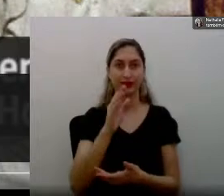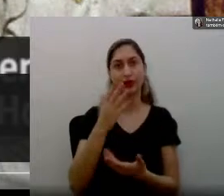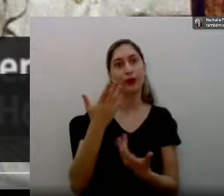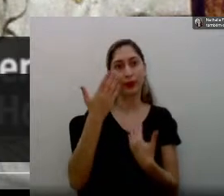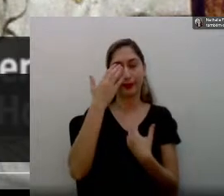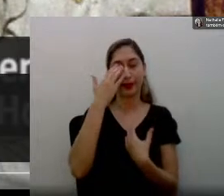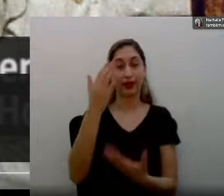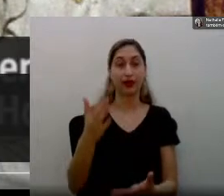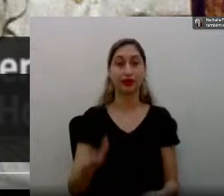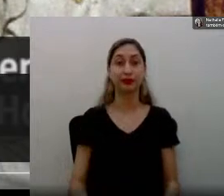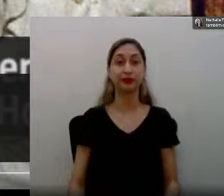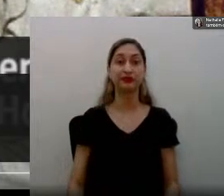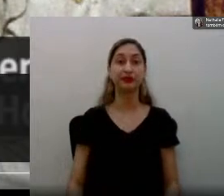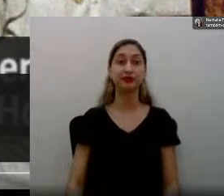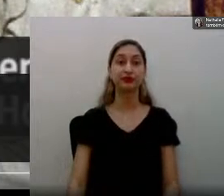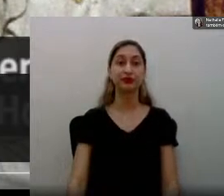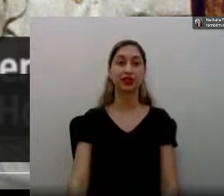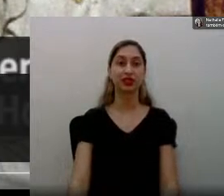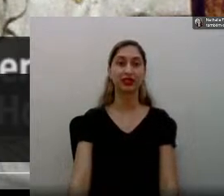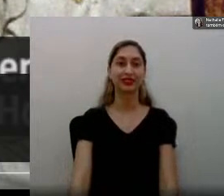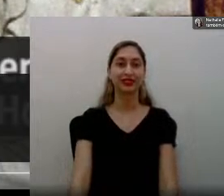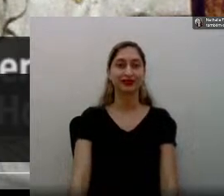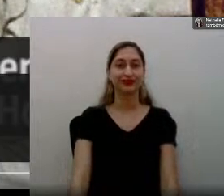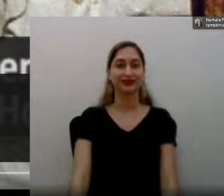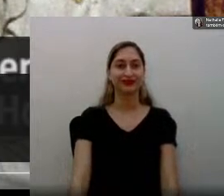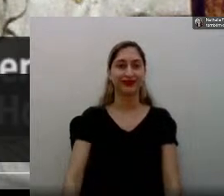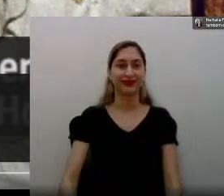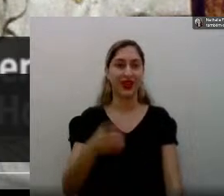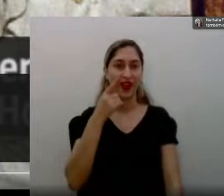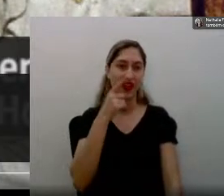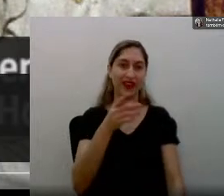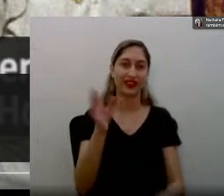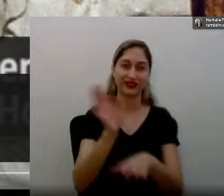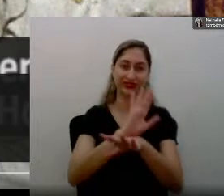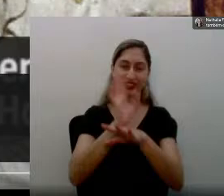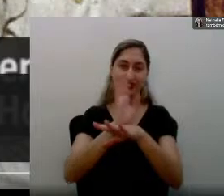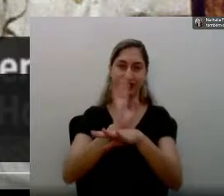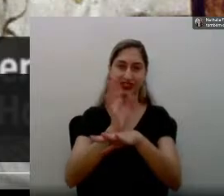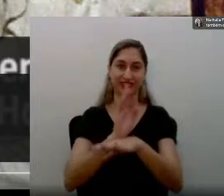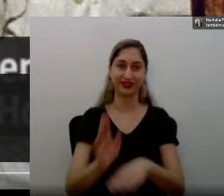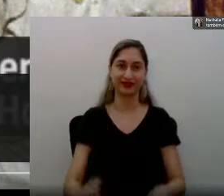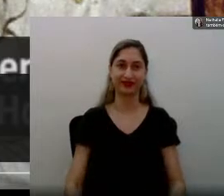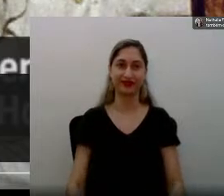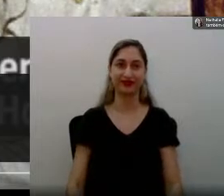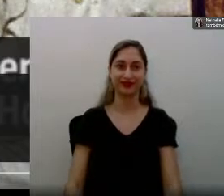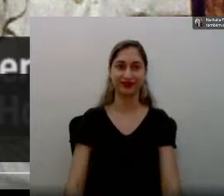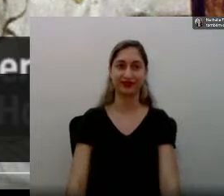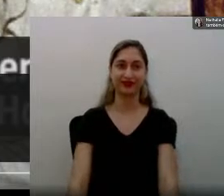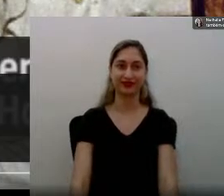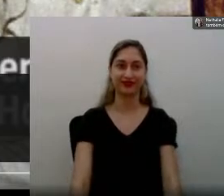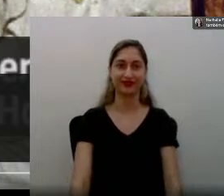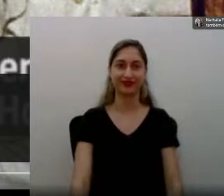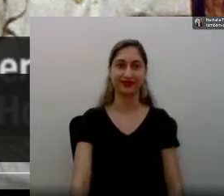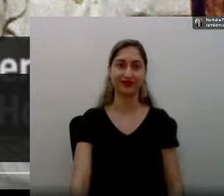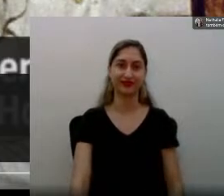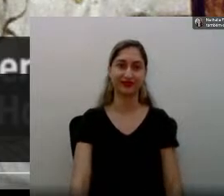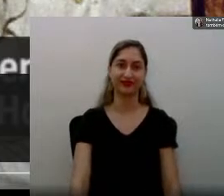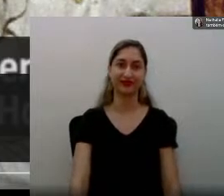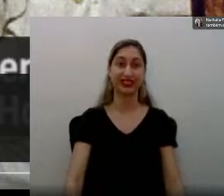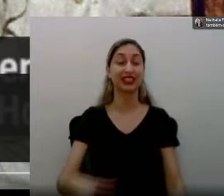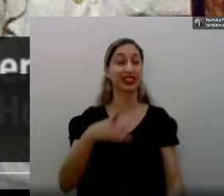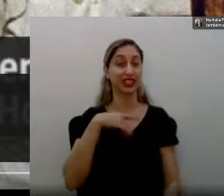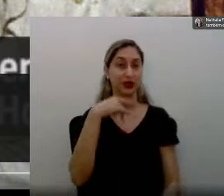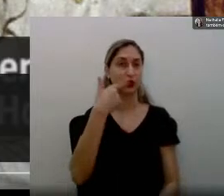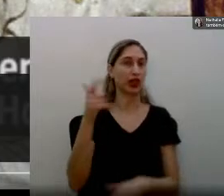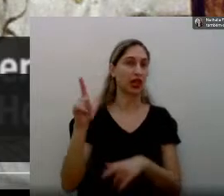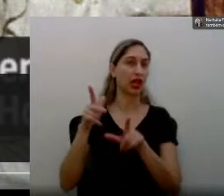né mas se for olhar acompanha o vídeo que a gente fez aqui do eclipse que a Samantha se eu não me engano falou ele falou os